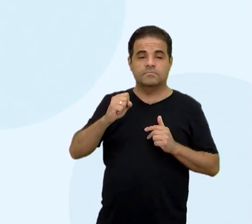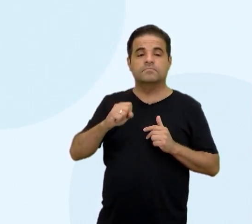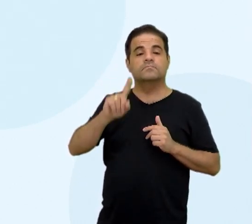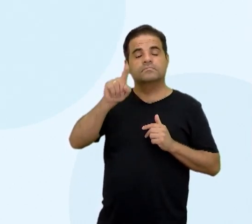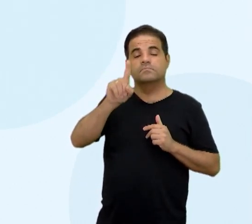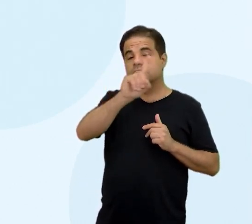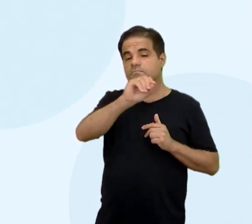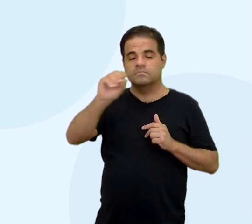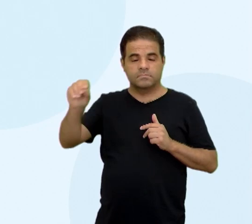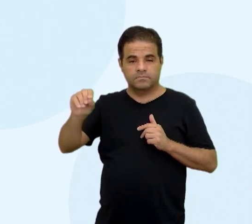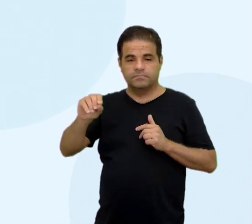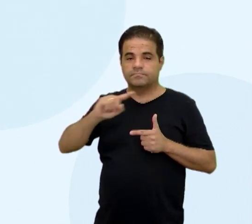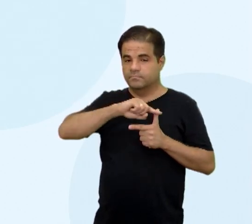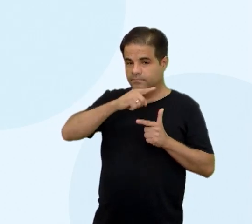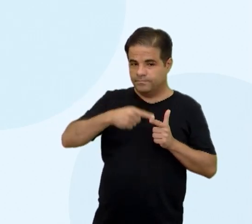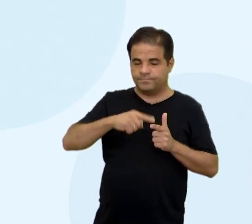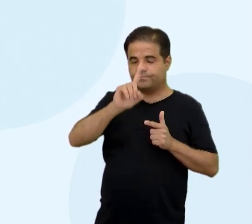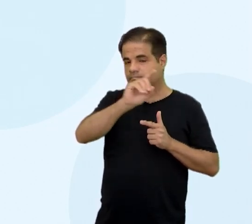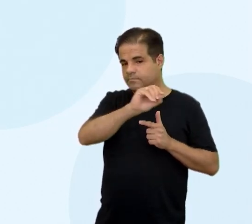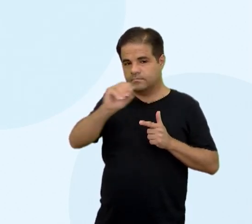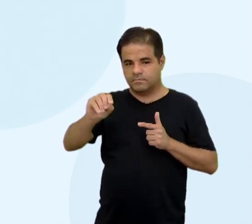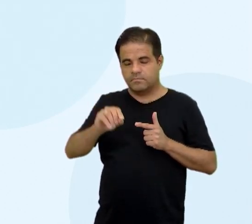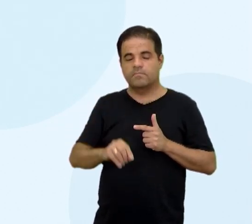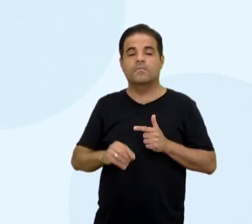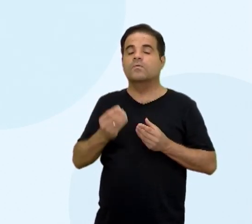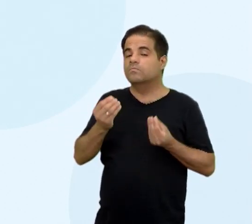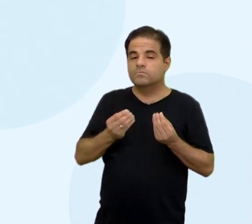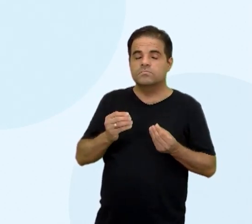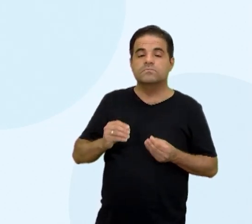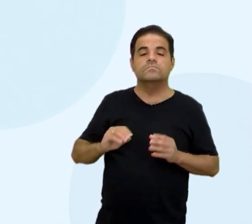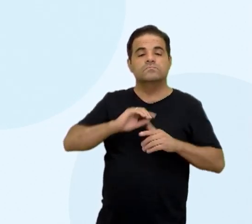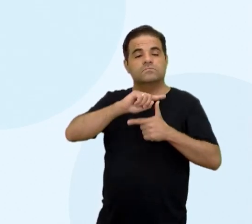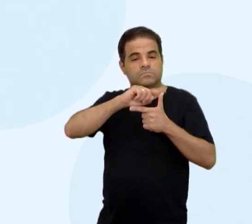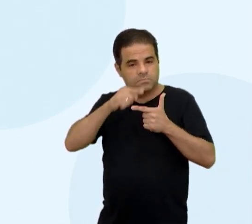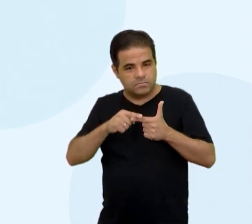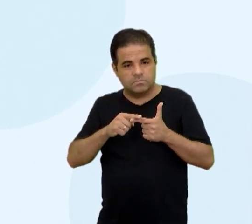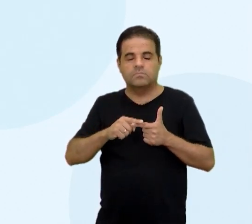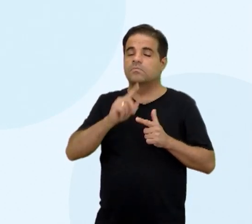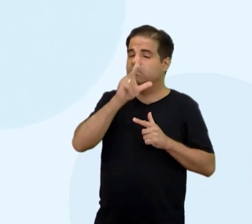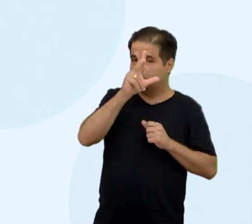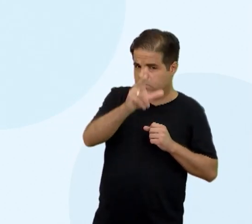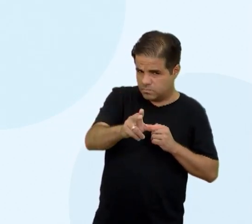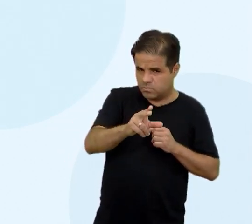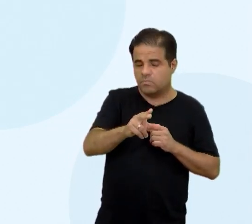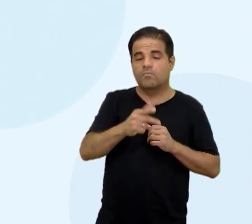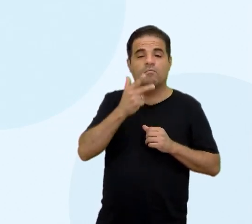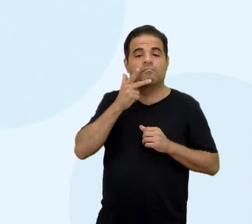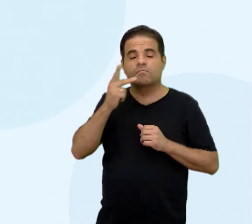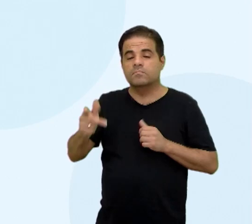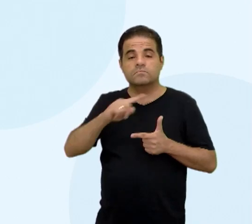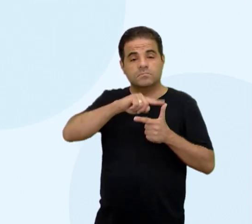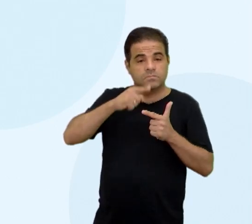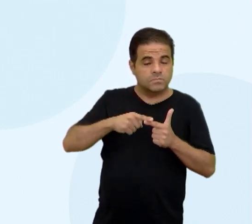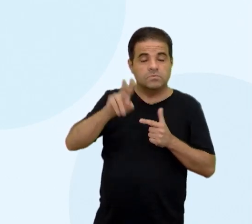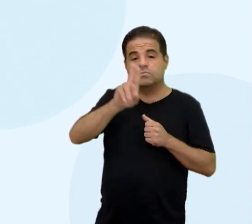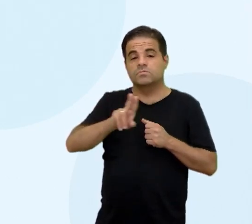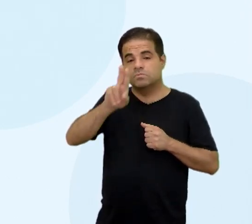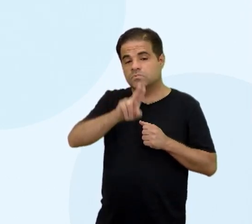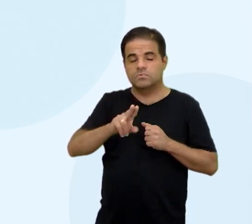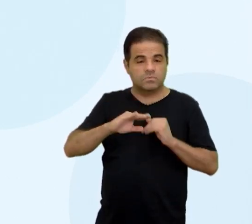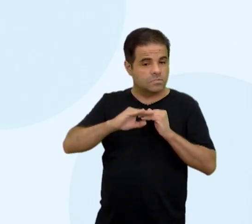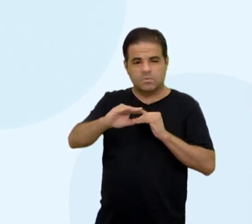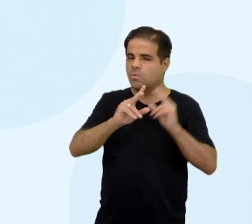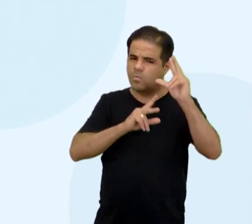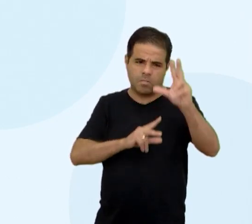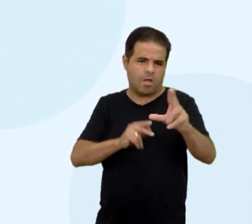vale 100, né? O ângulo S é congruente ou é igual. Quando a gente fala de ângulo, a gente usa congruente e